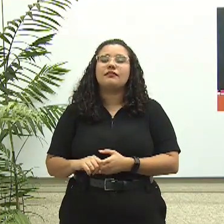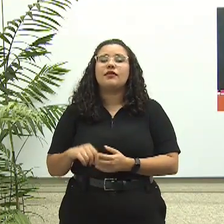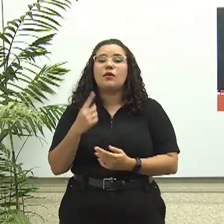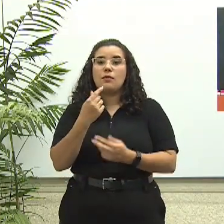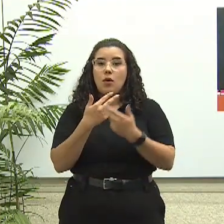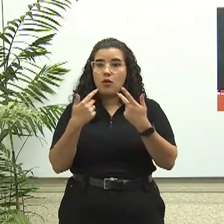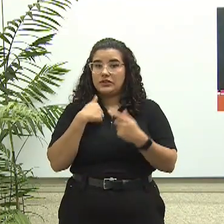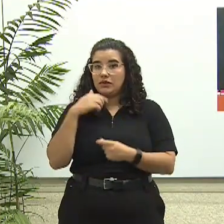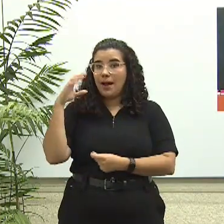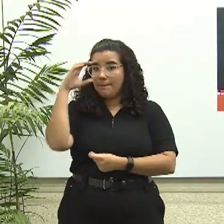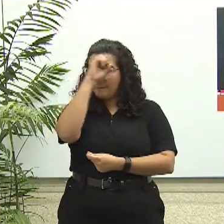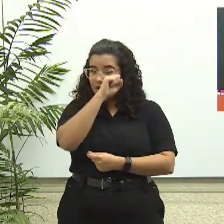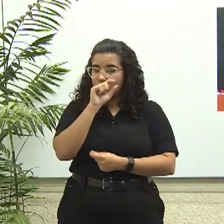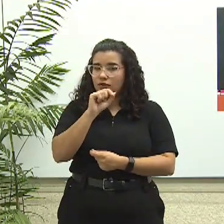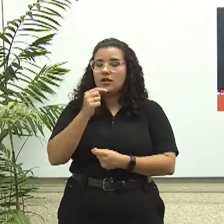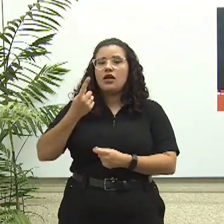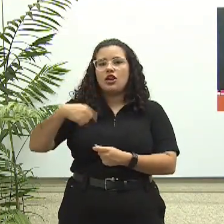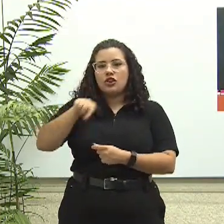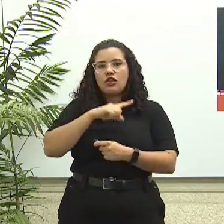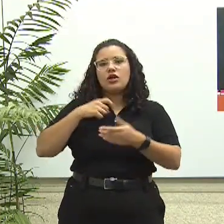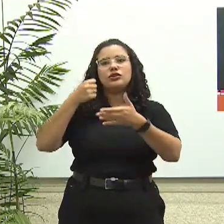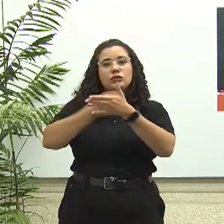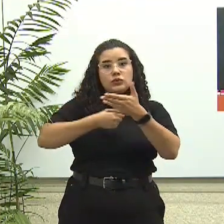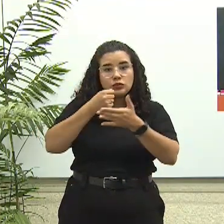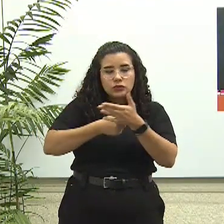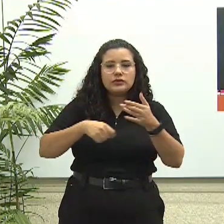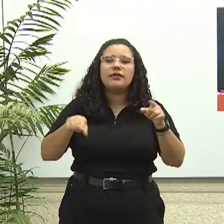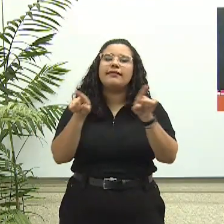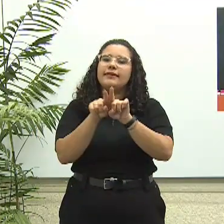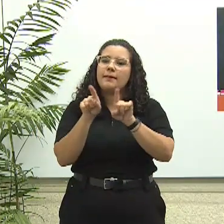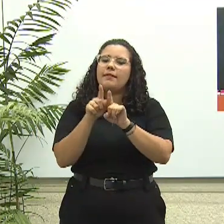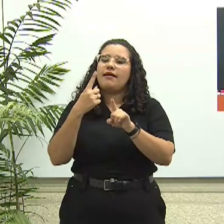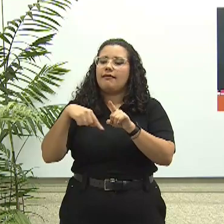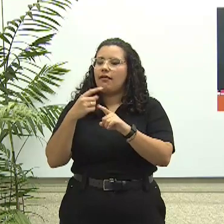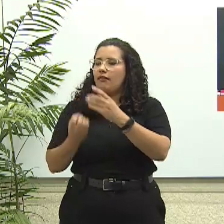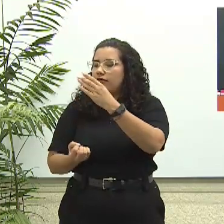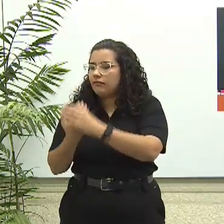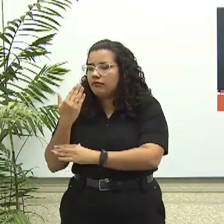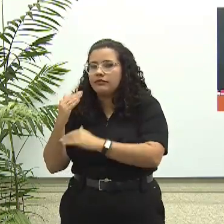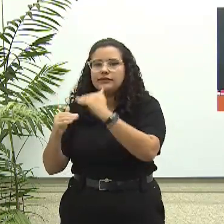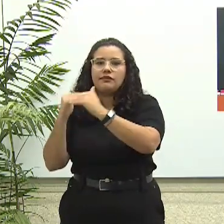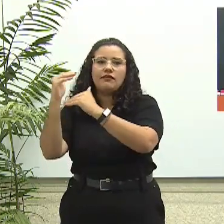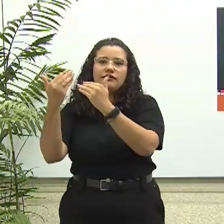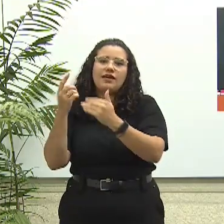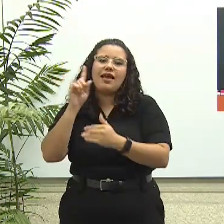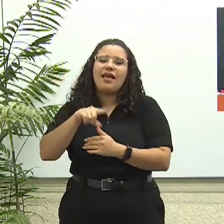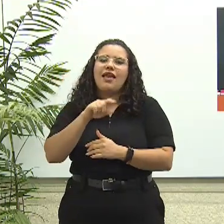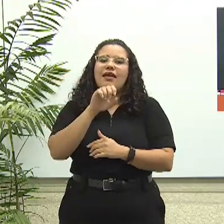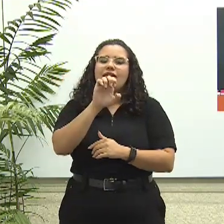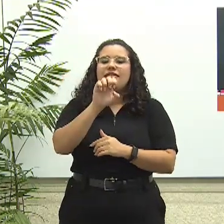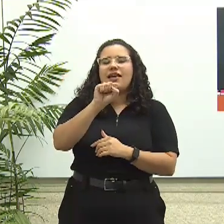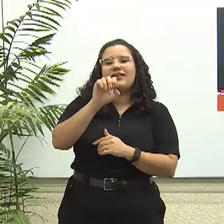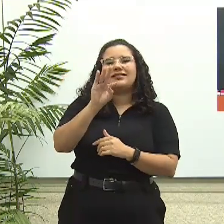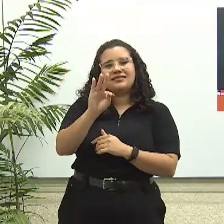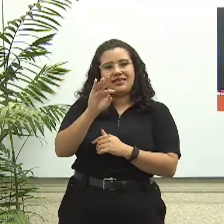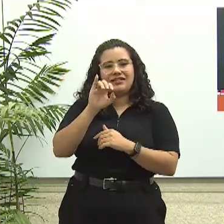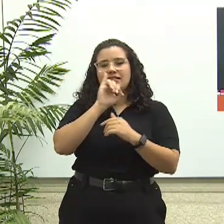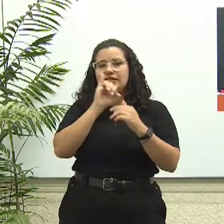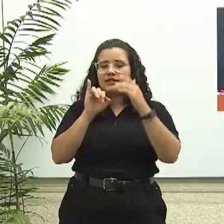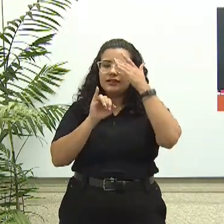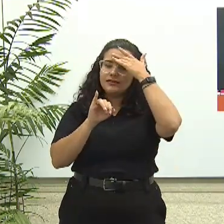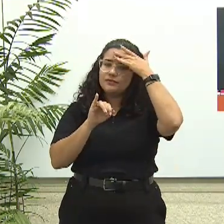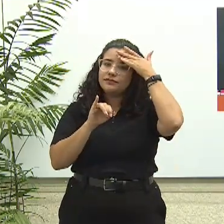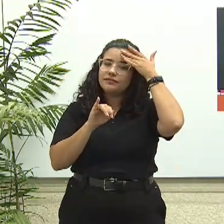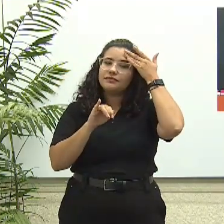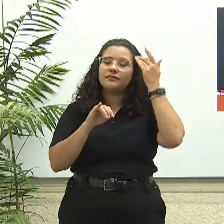aprendi a gente luta e ao mesmo tempo a gente desenvolve é o MST se o MST fosse só movimento